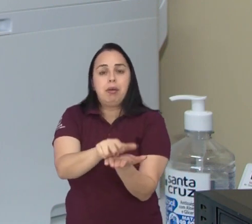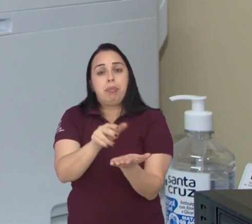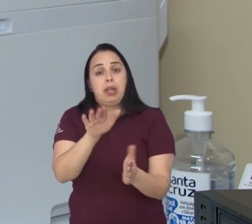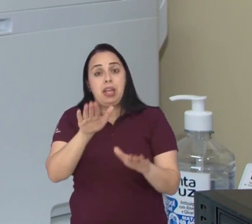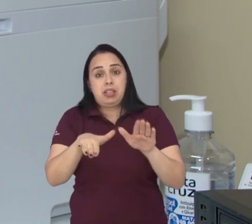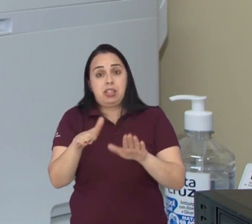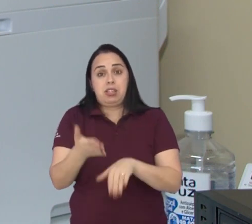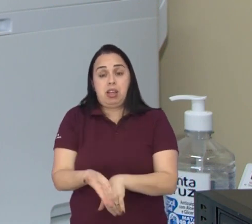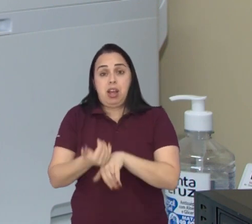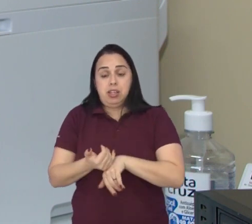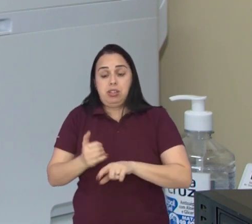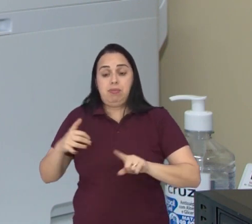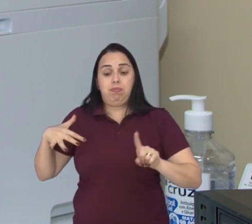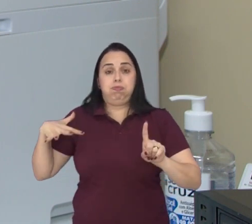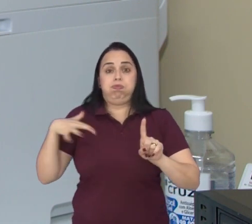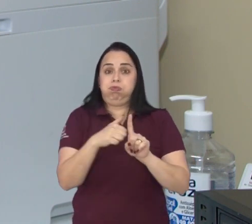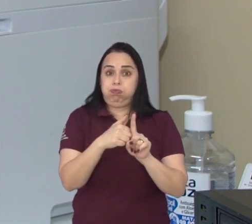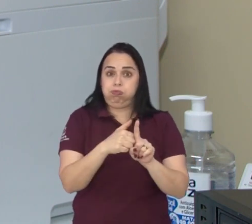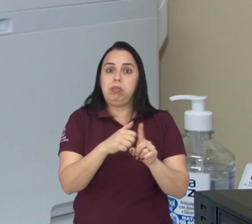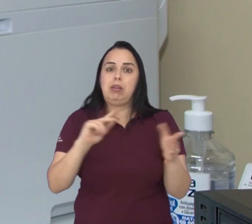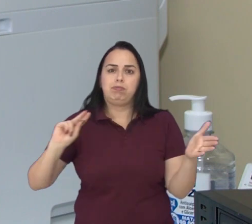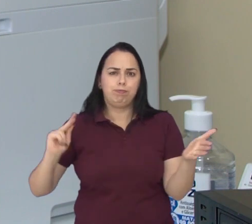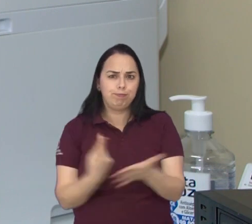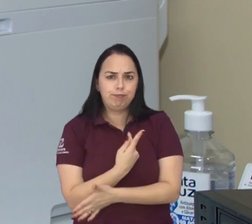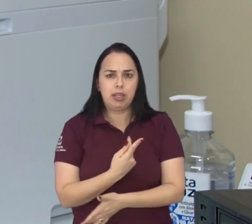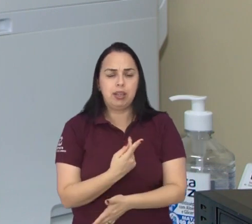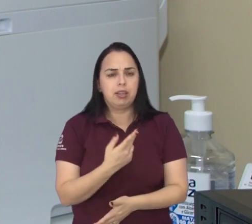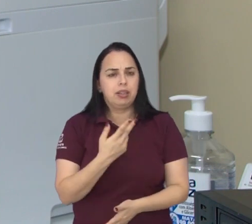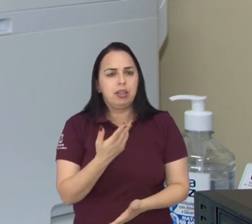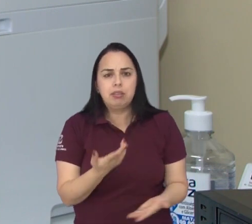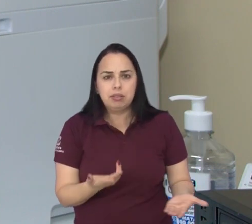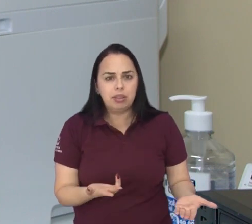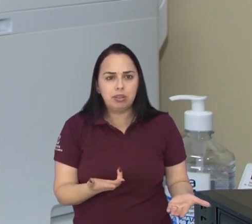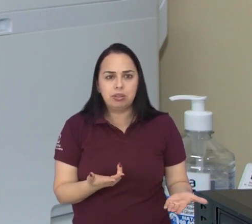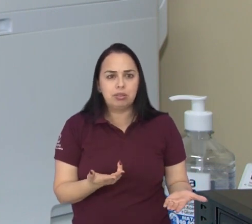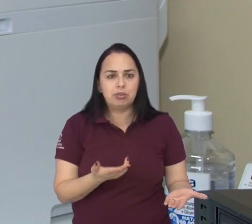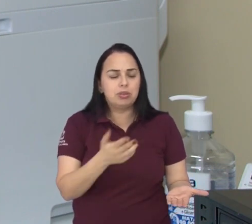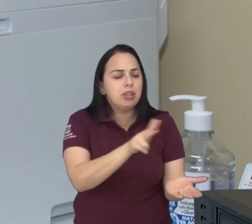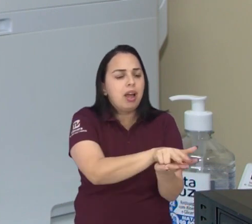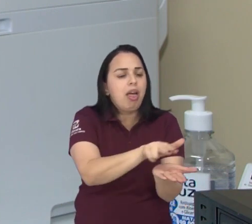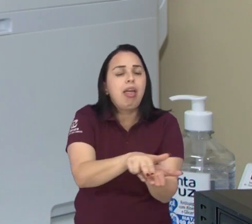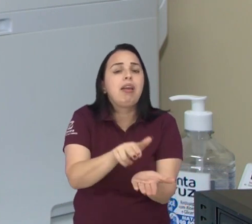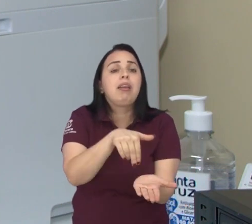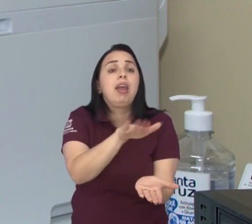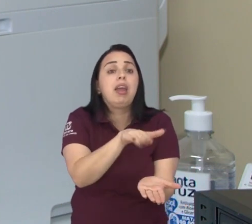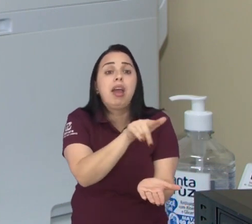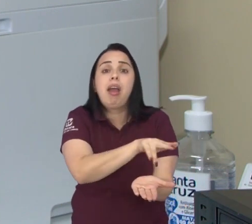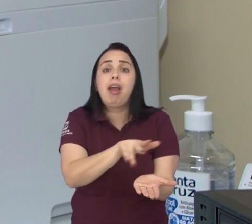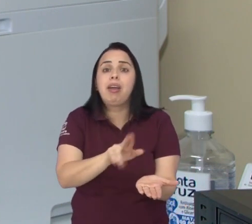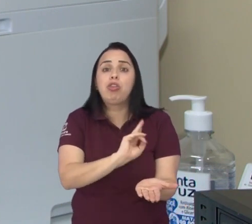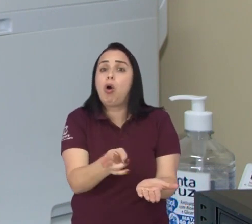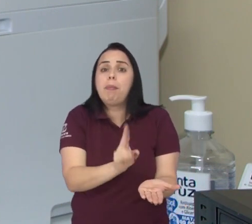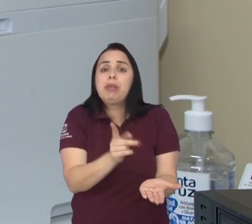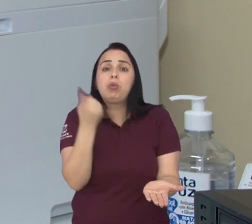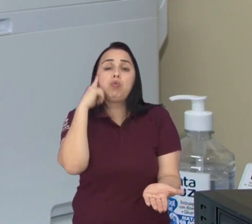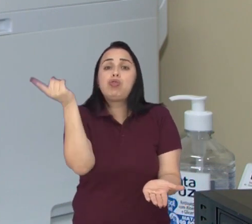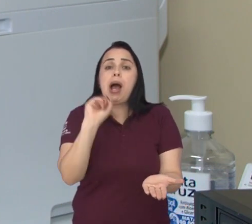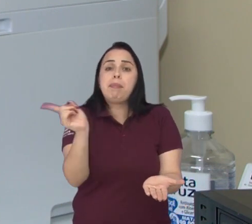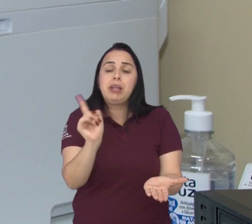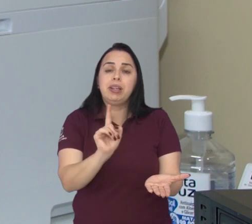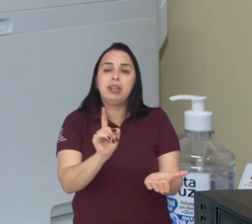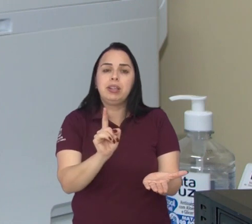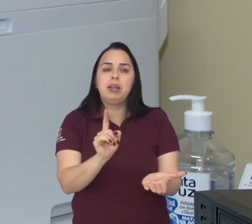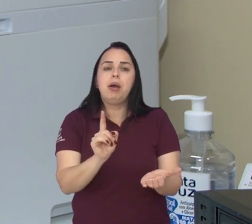Em acidentes e acaba a gente não acaba não vendo, não sabendo quem está internado no momento,